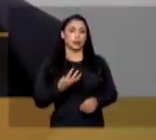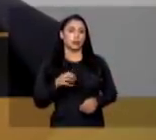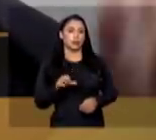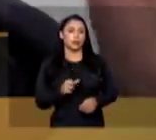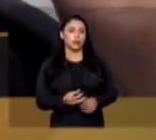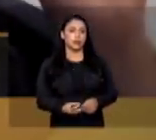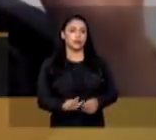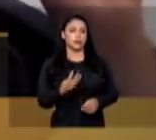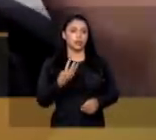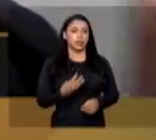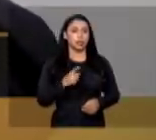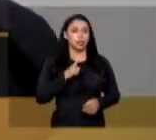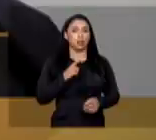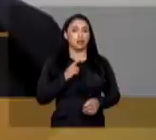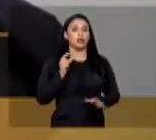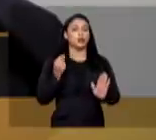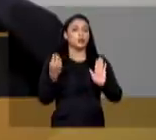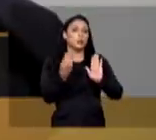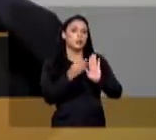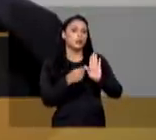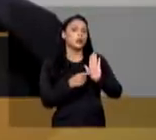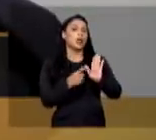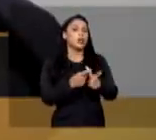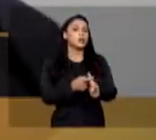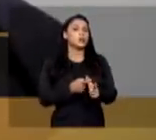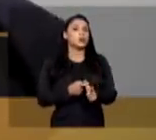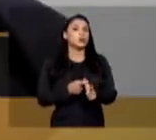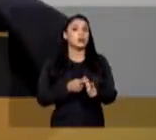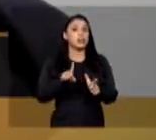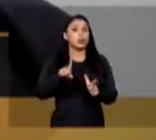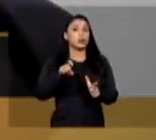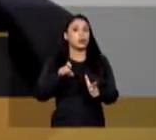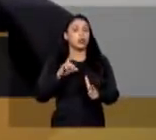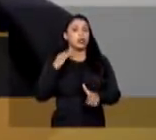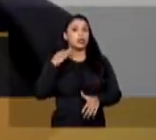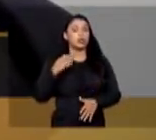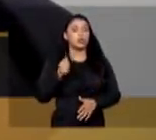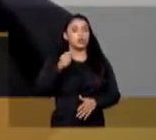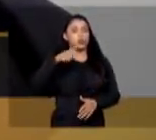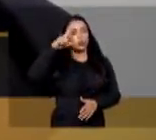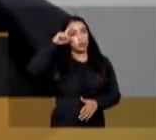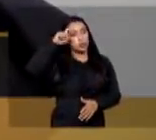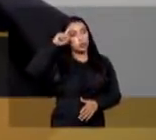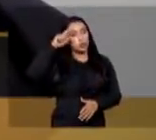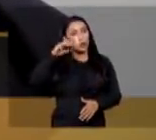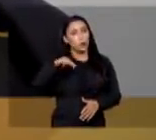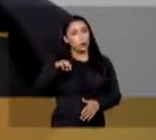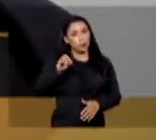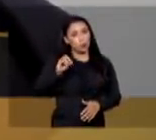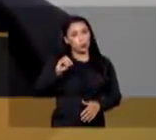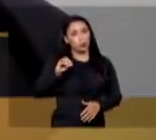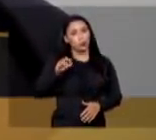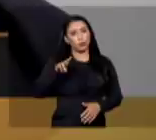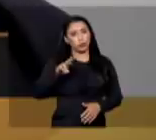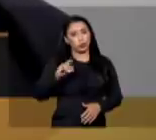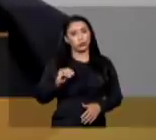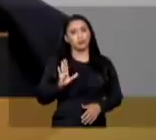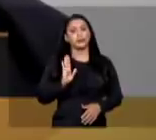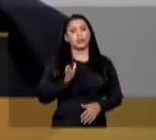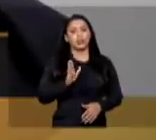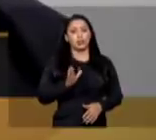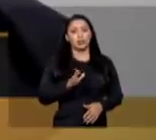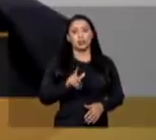164.493, que tem por objeto a alegada suspeição do ex-juiz federal Sérgio Fernando Moro, já teria